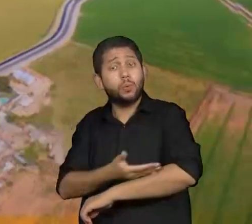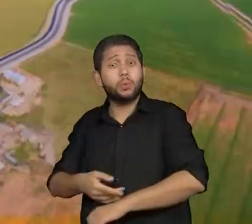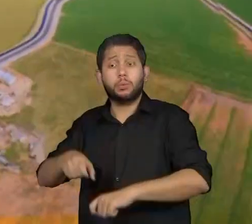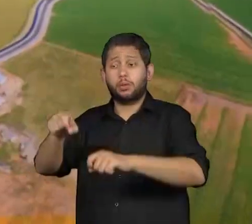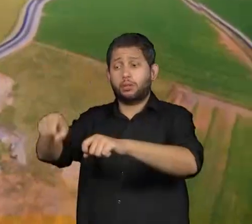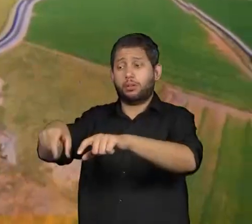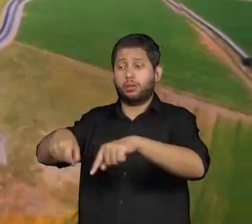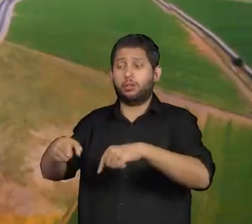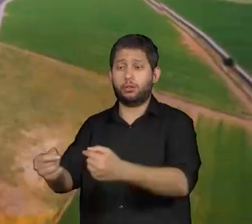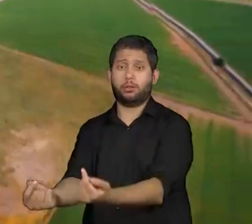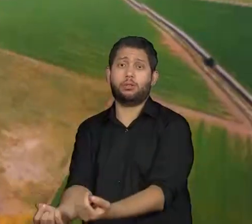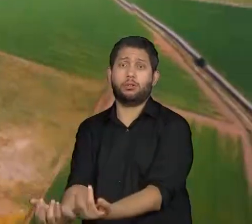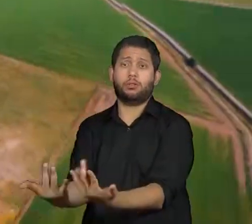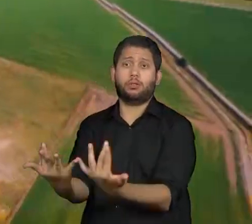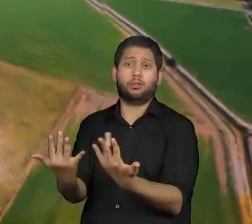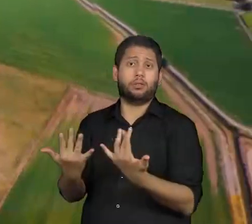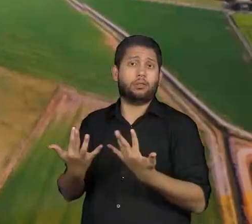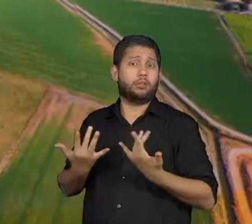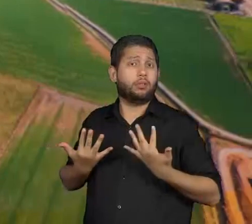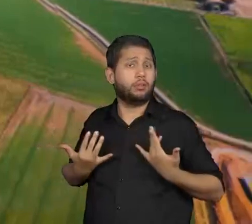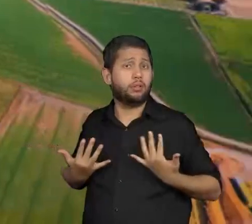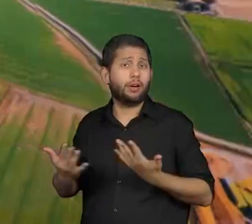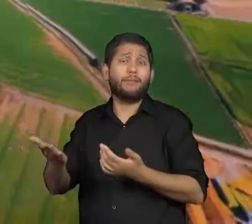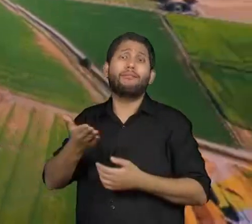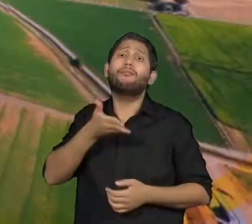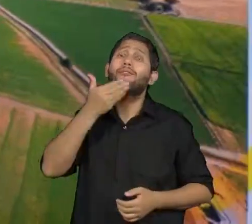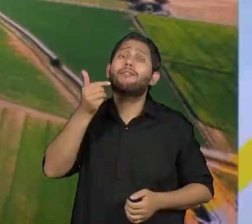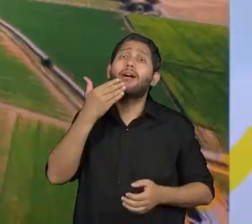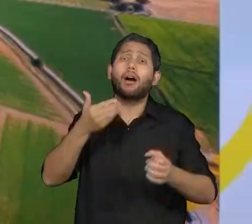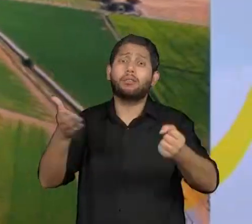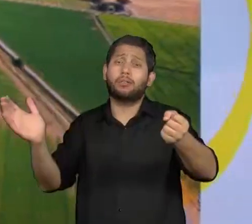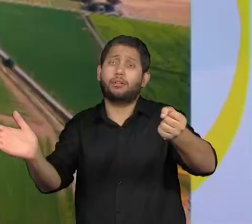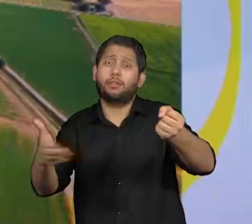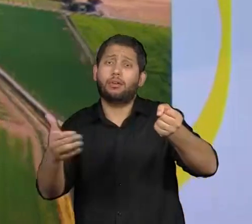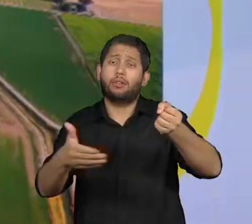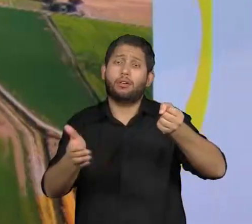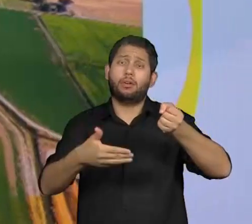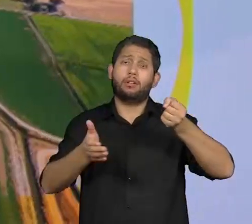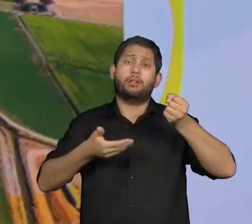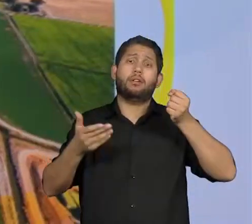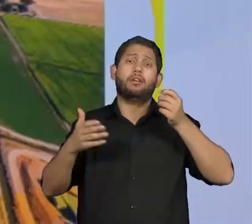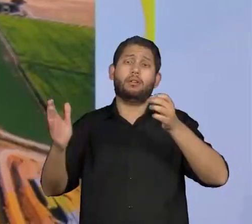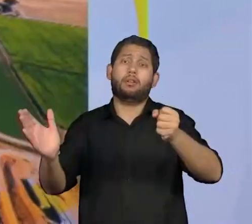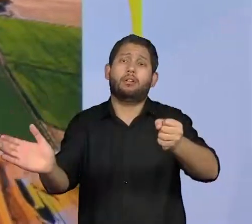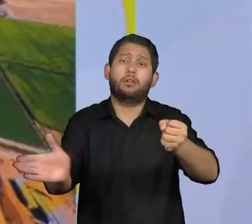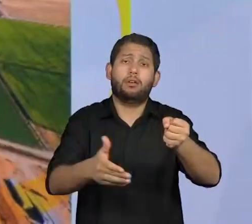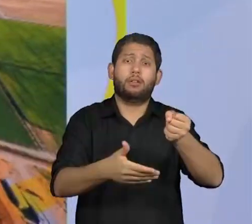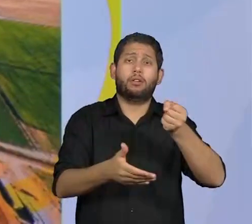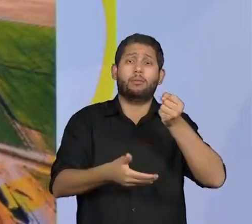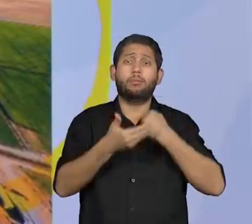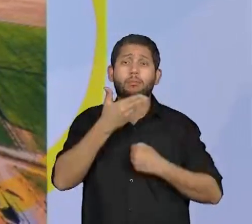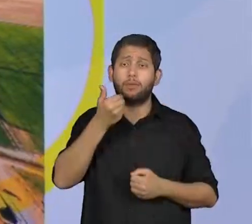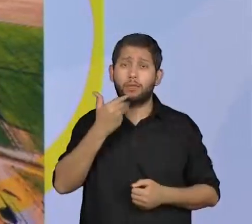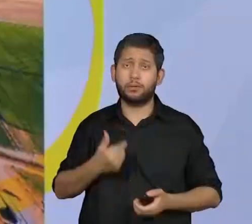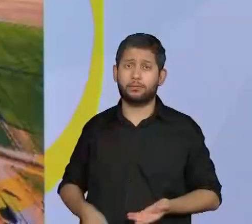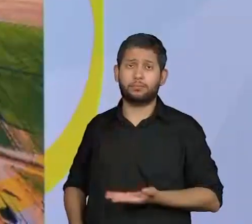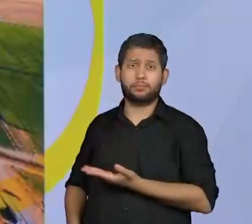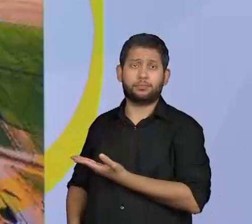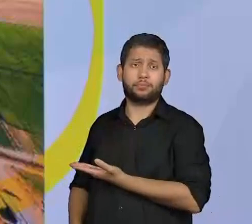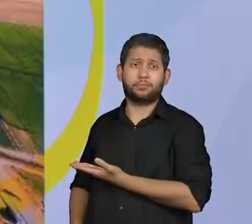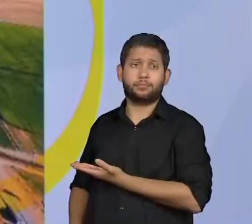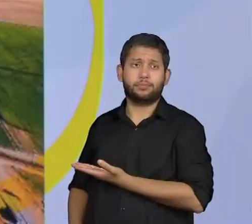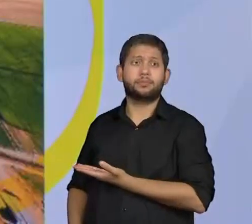aí, porque é um lugar mais plano, muito mais fácil de se plantar. Então, a gente começa a perceber aí